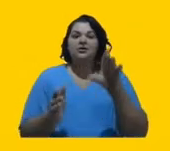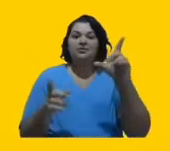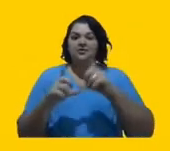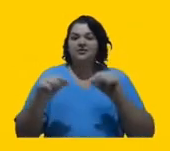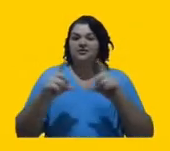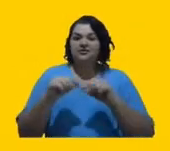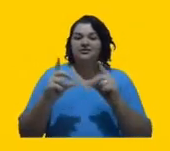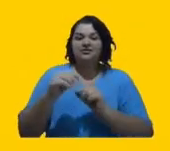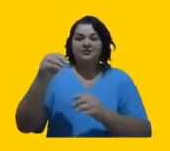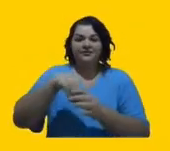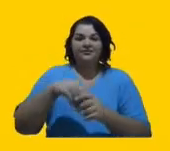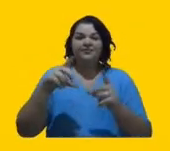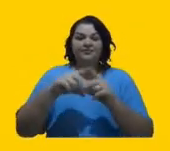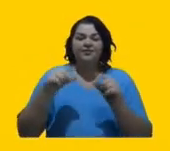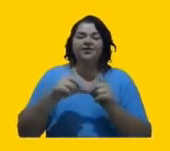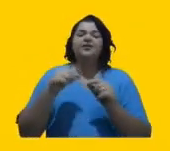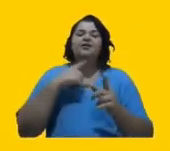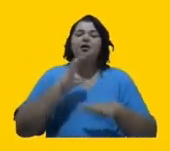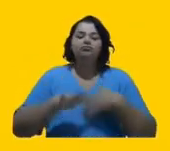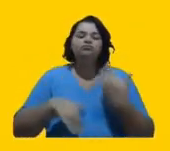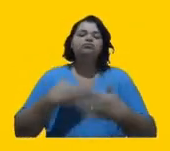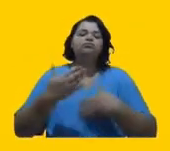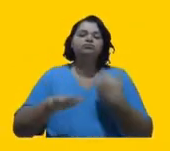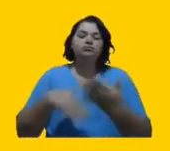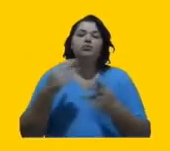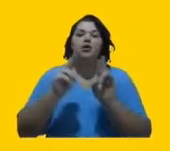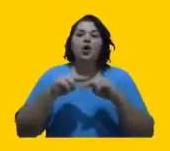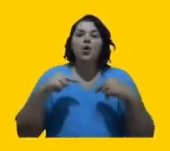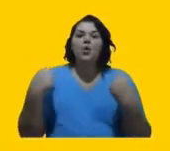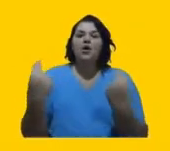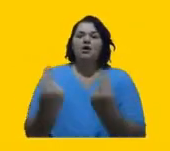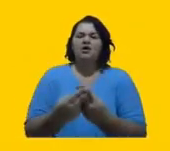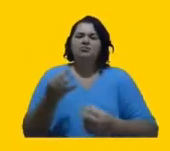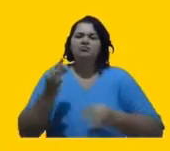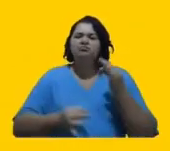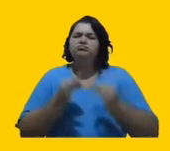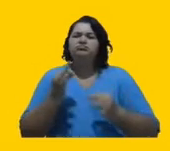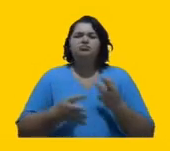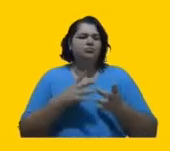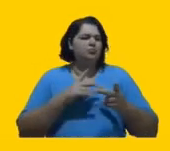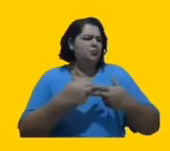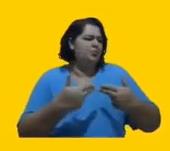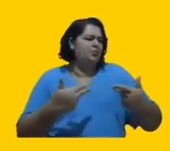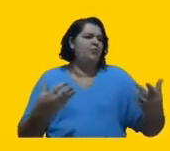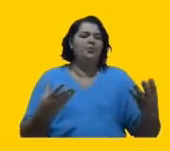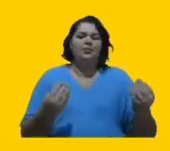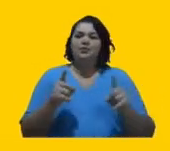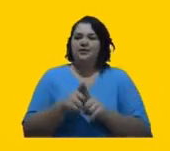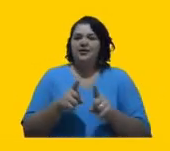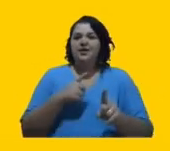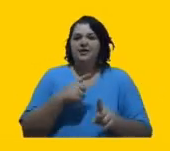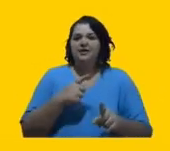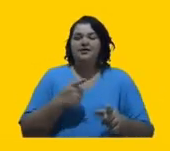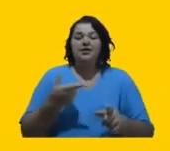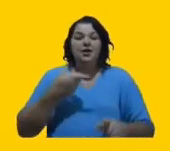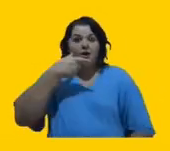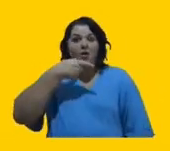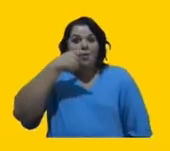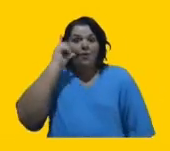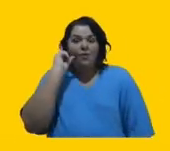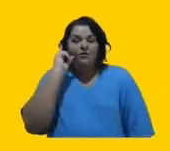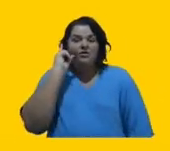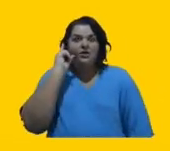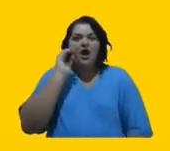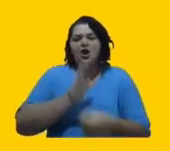em Brasília nesse processo, com muitas reuniões, muitas audiências. Então, e aí, ontem, no final do dia,